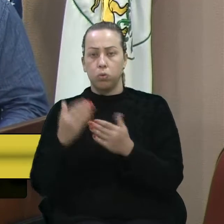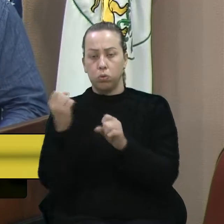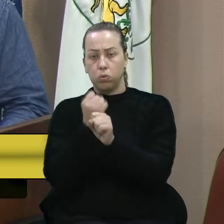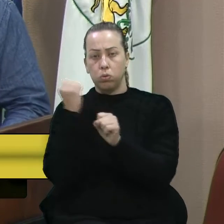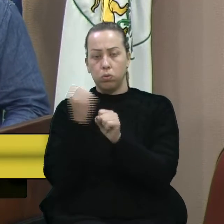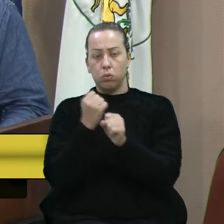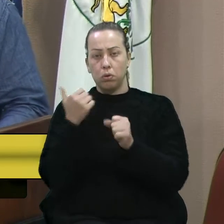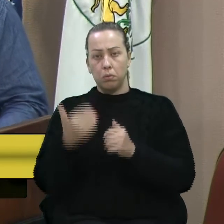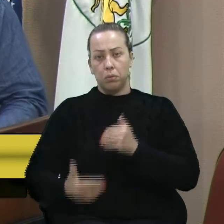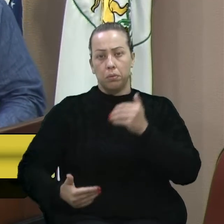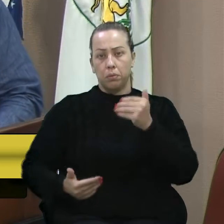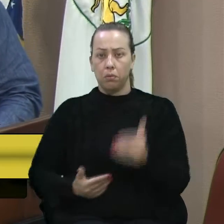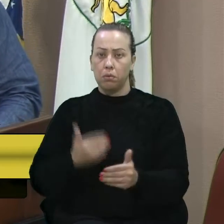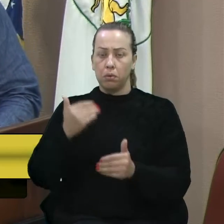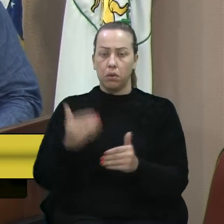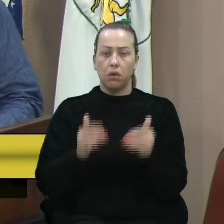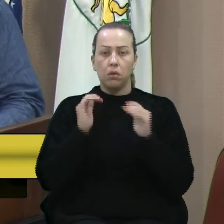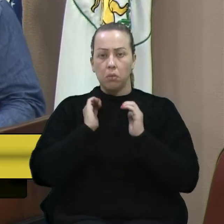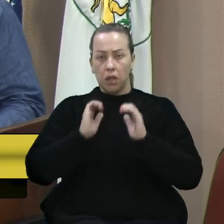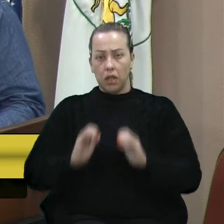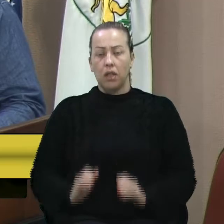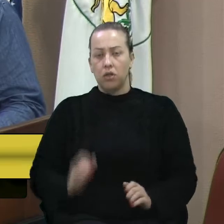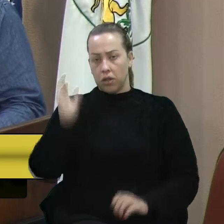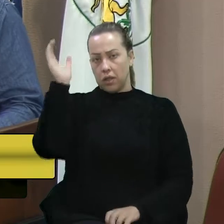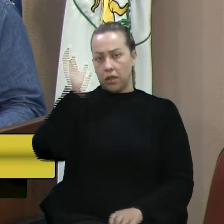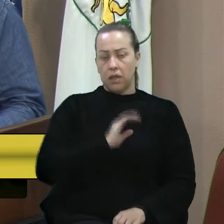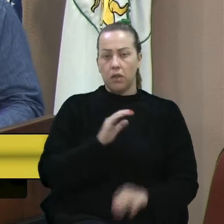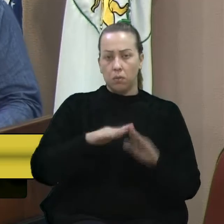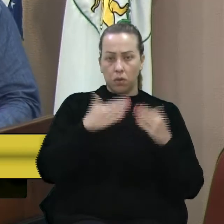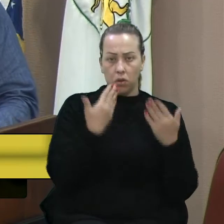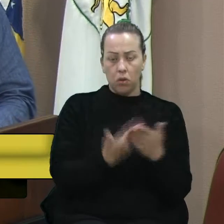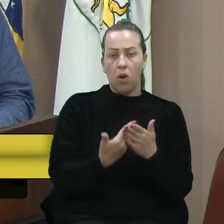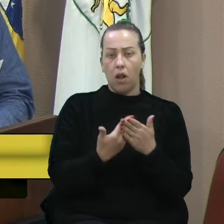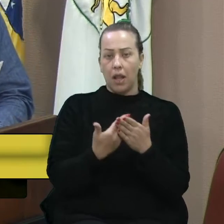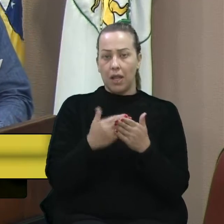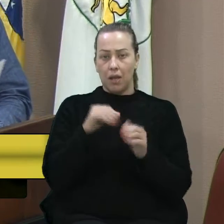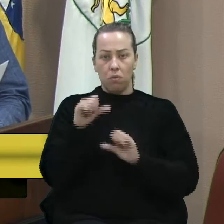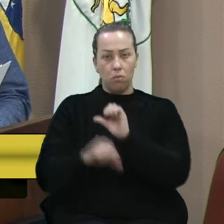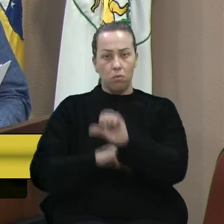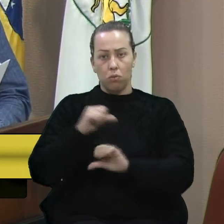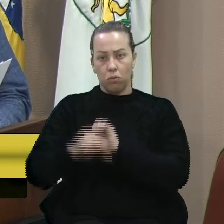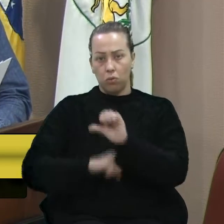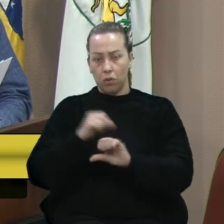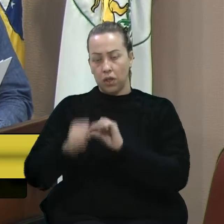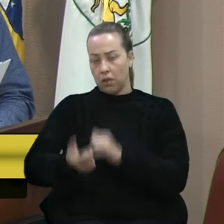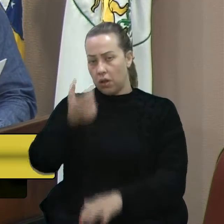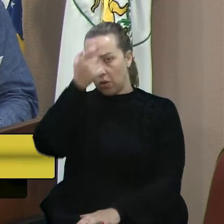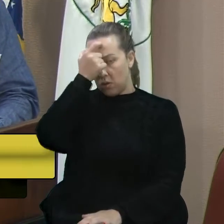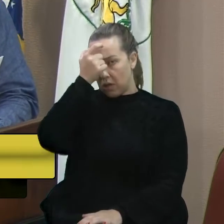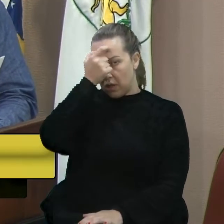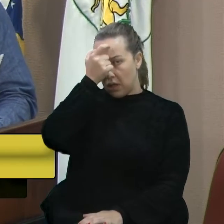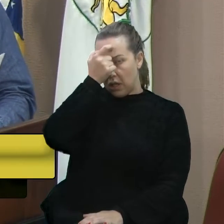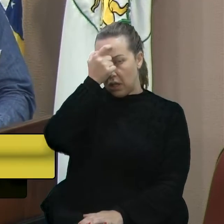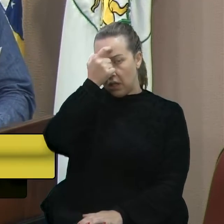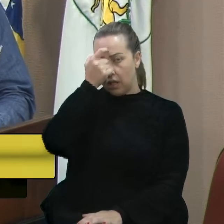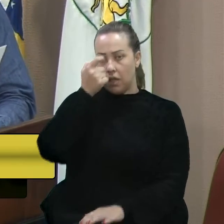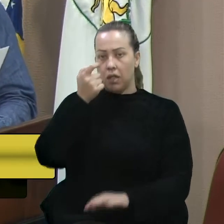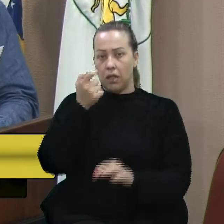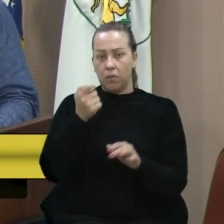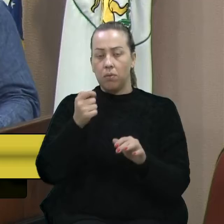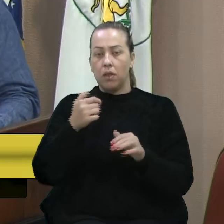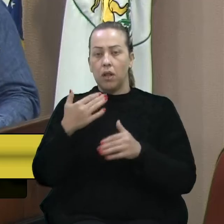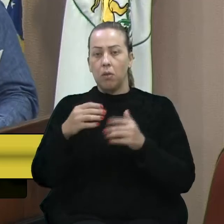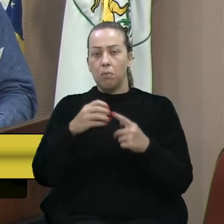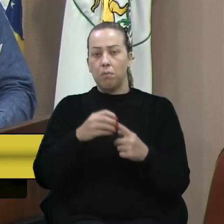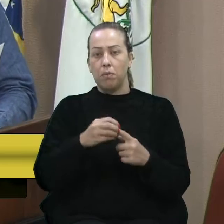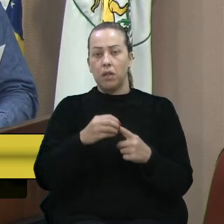construção de uma ética cidadã, de uma escola que rompa com uma educação bancária, né, lastrada nesses